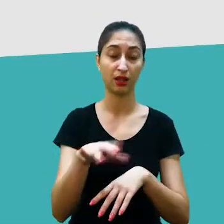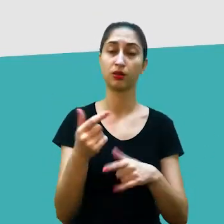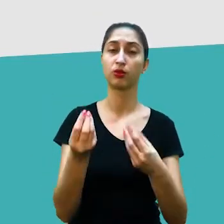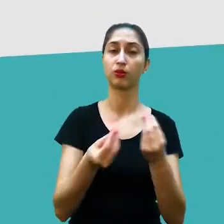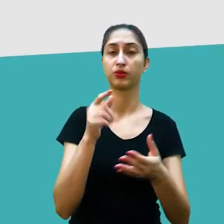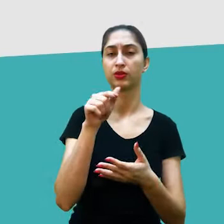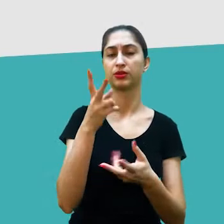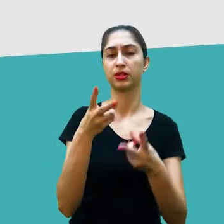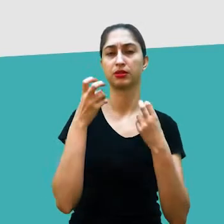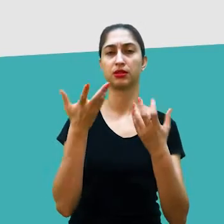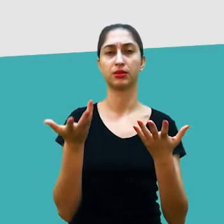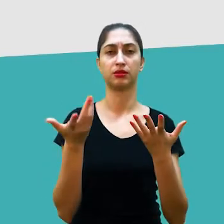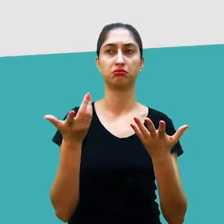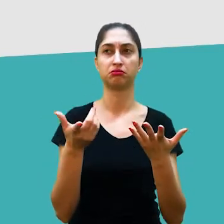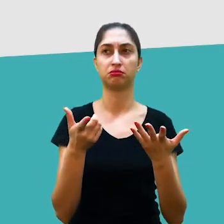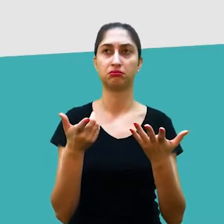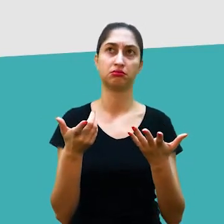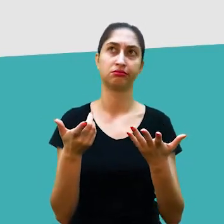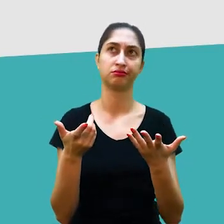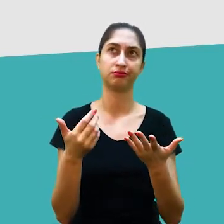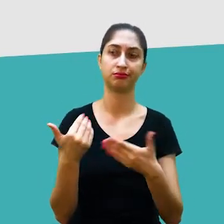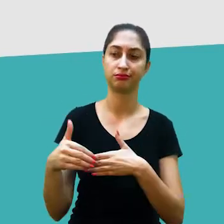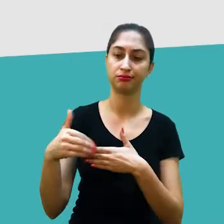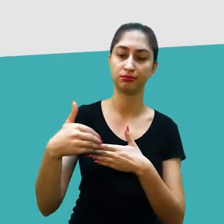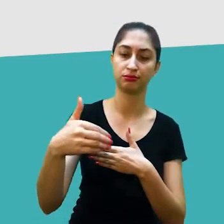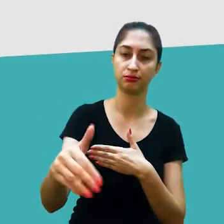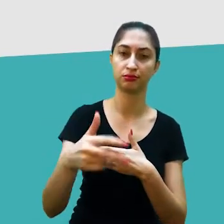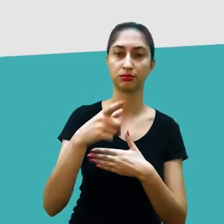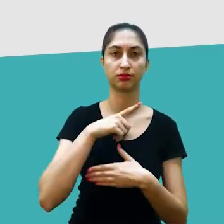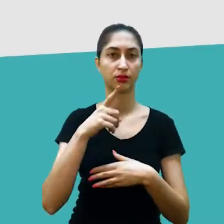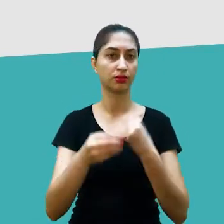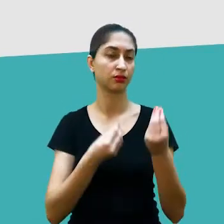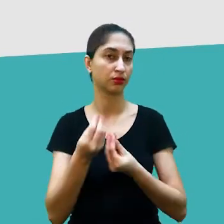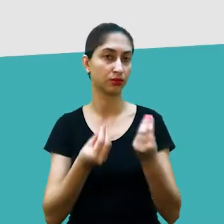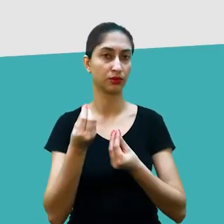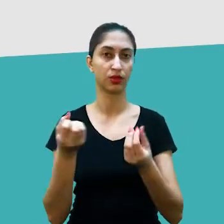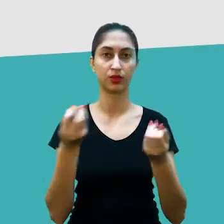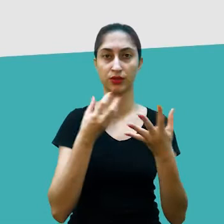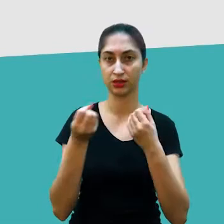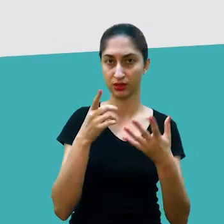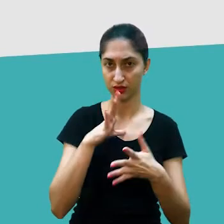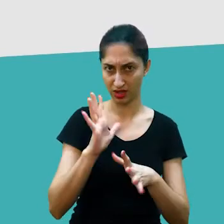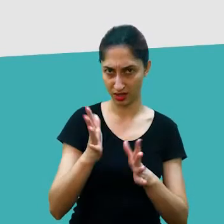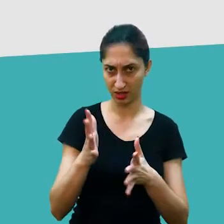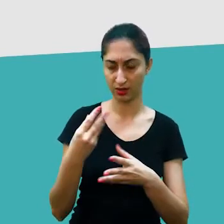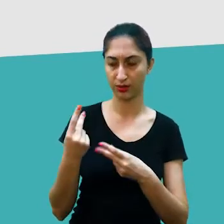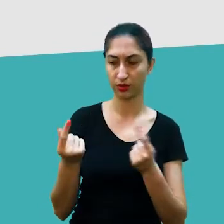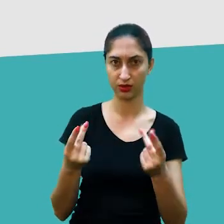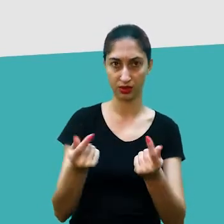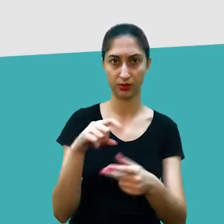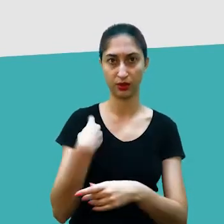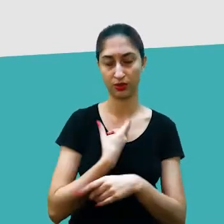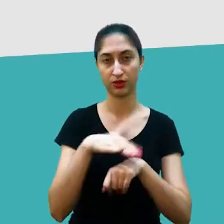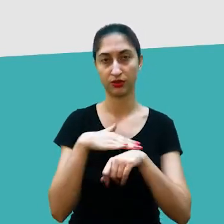você vê que vem sendo construída essa inovação? A gente já tem um bom tempo que a gente no Inspira Mais